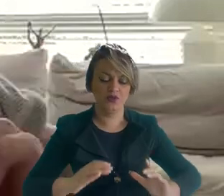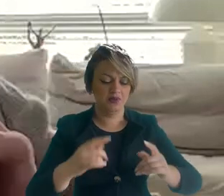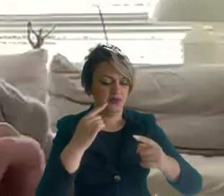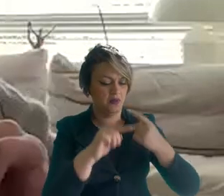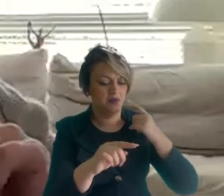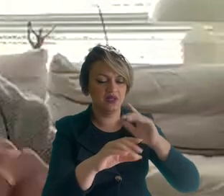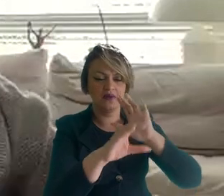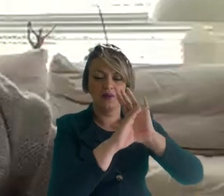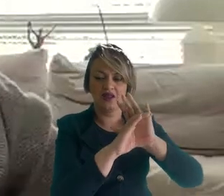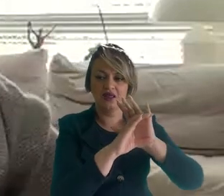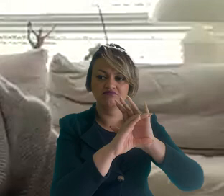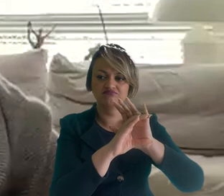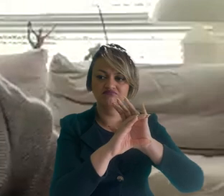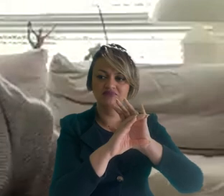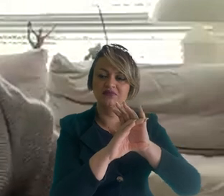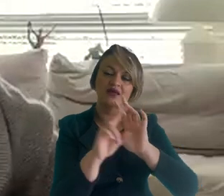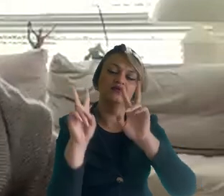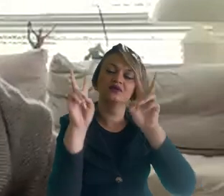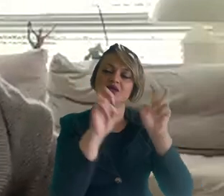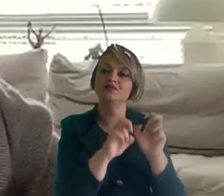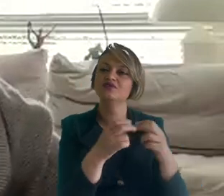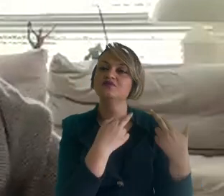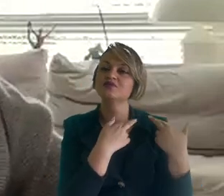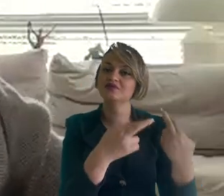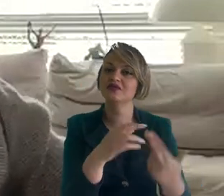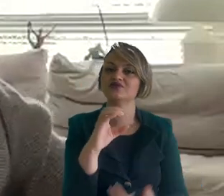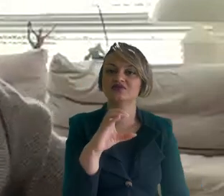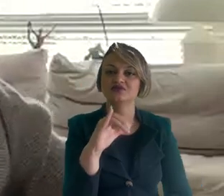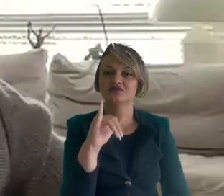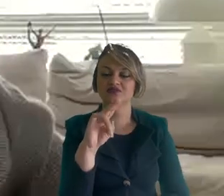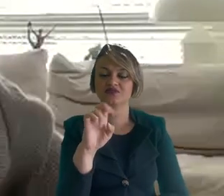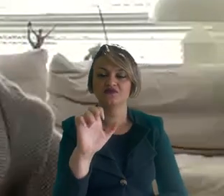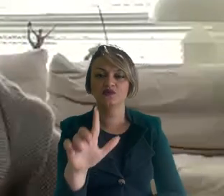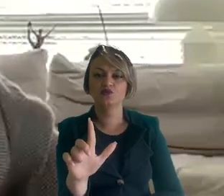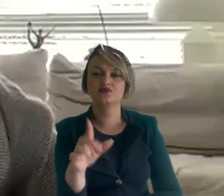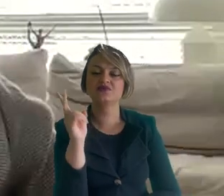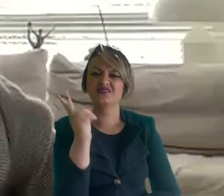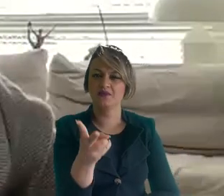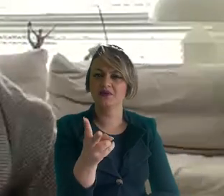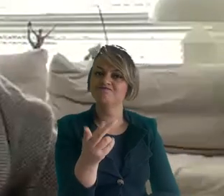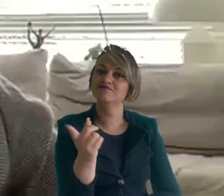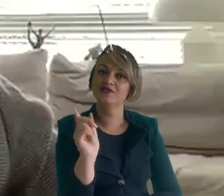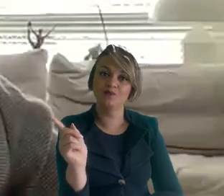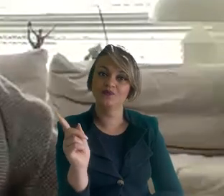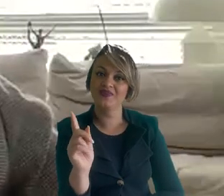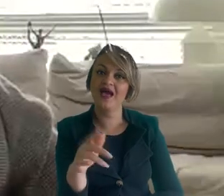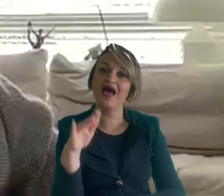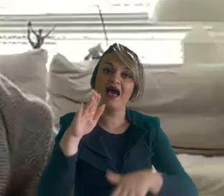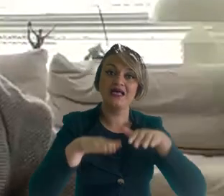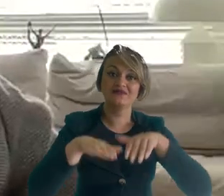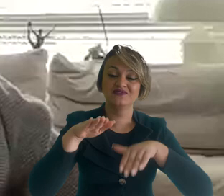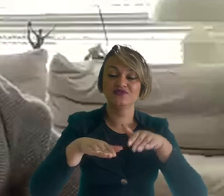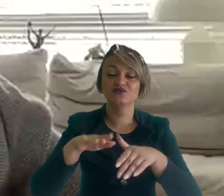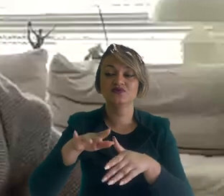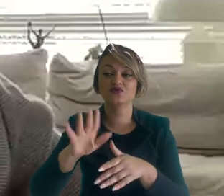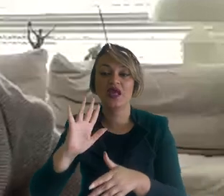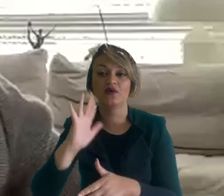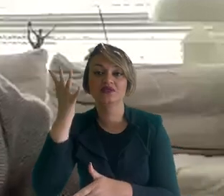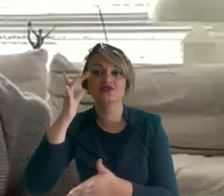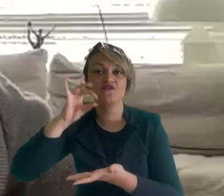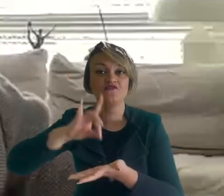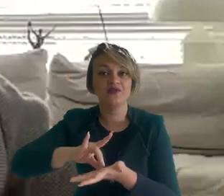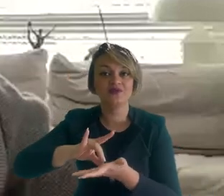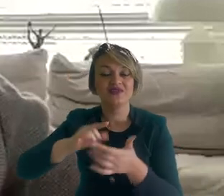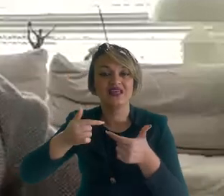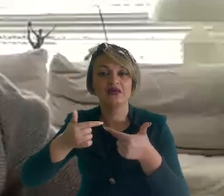exclusivamente ponderada em matéria de responsabilidade civil não Às vezes o fato e